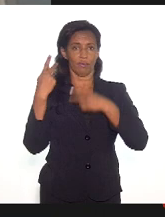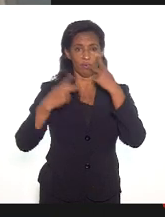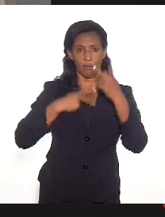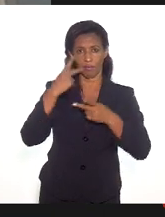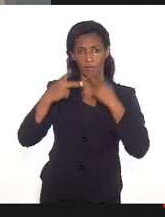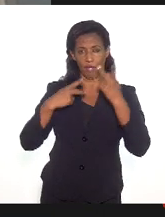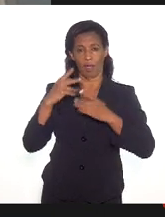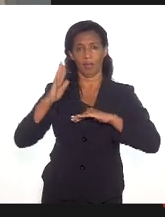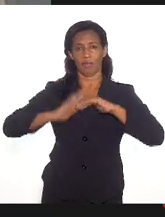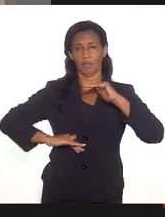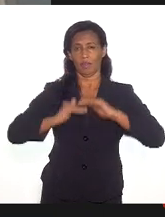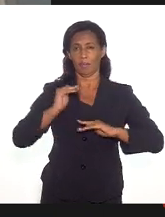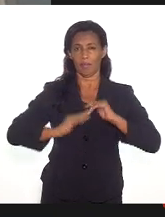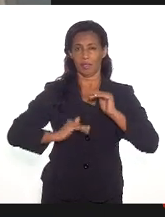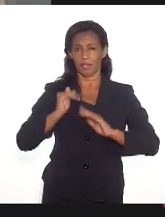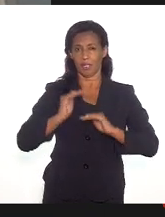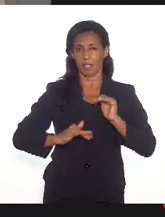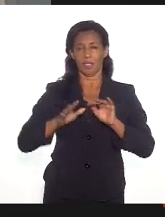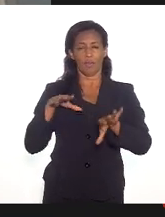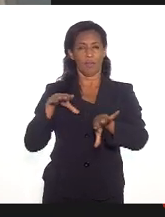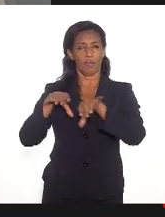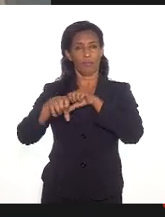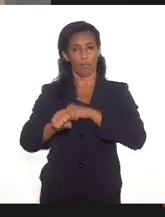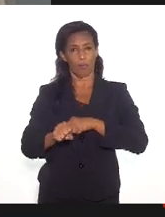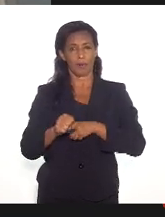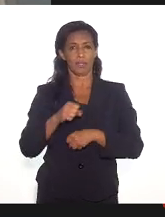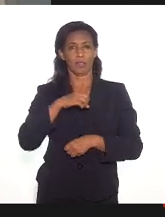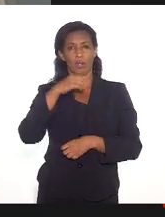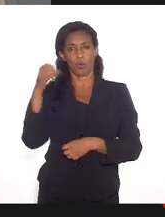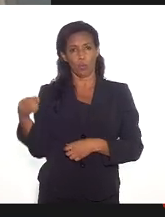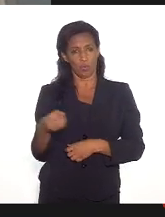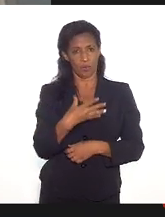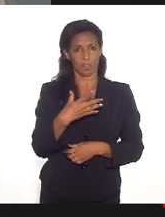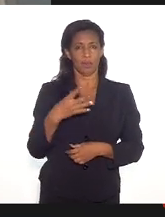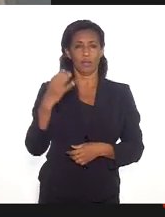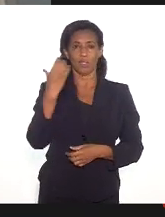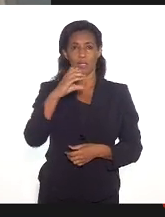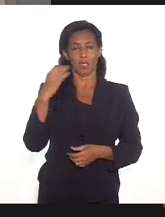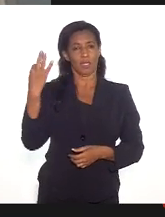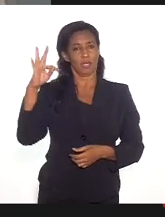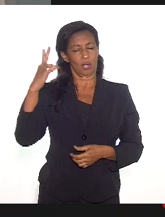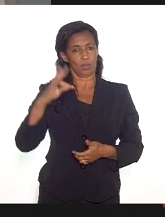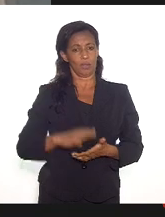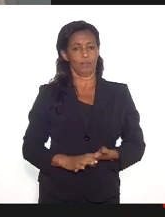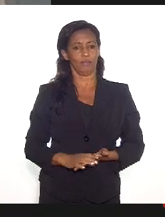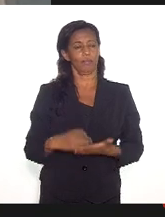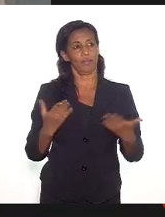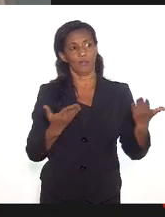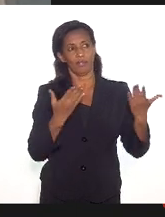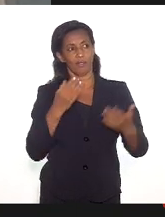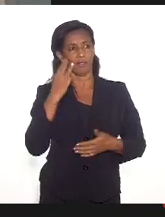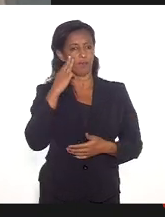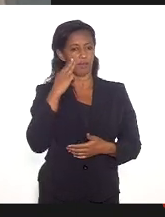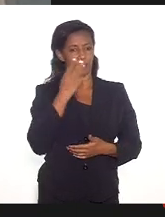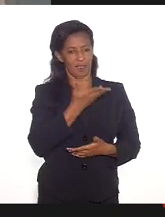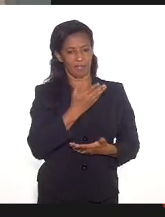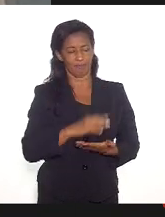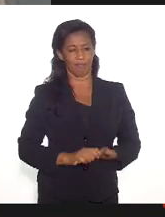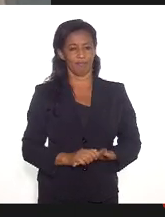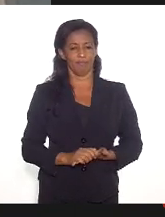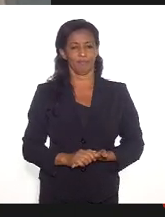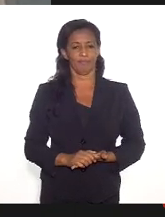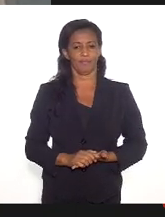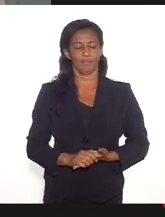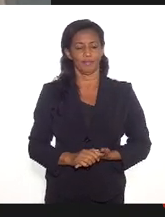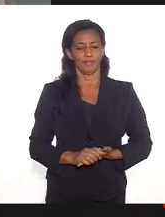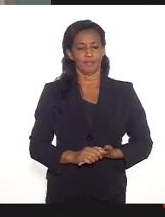respeito à capacitação, à formação, à inovação, à ciência e tecnologia. Então, Valdec, gostaria de passar também a